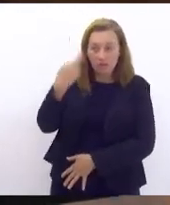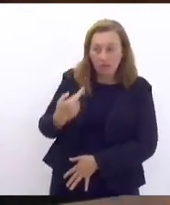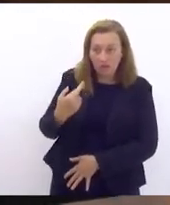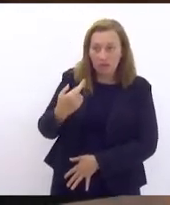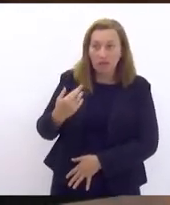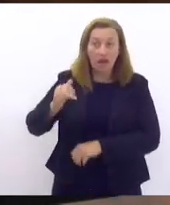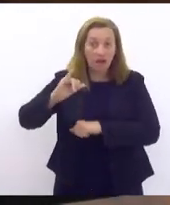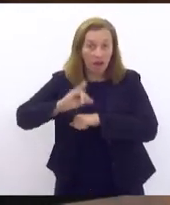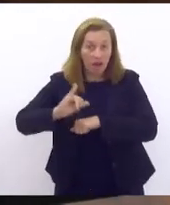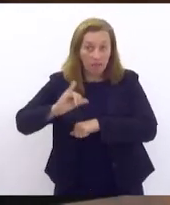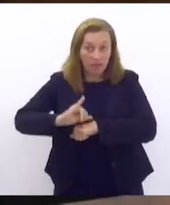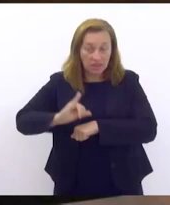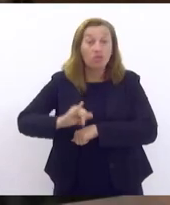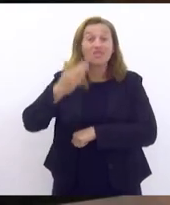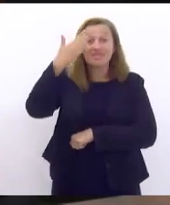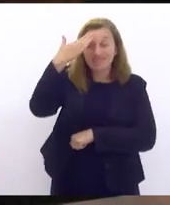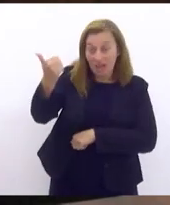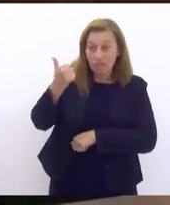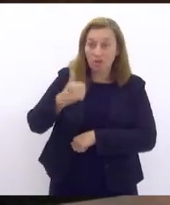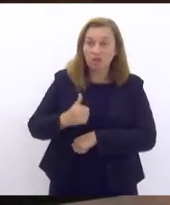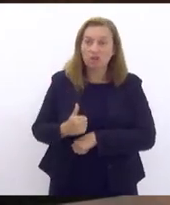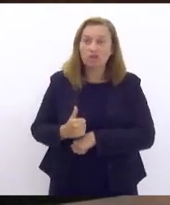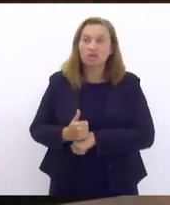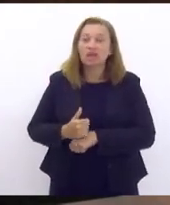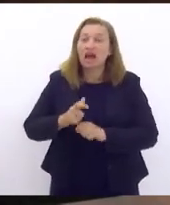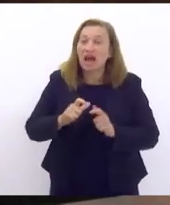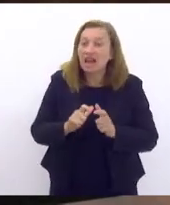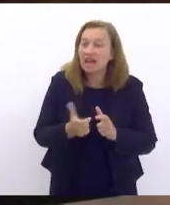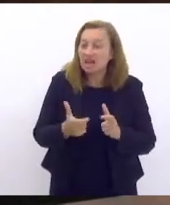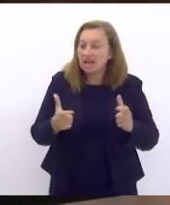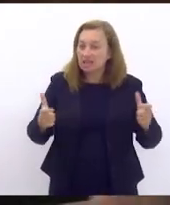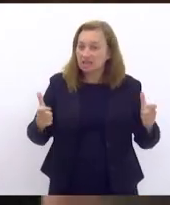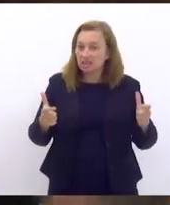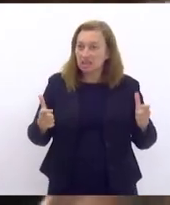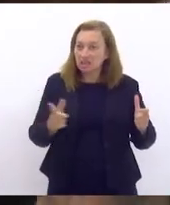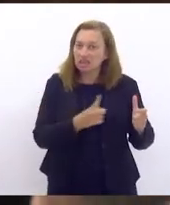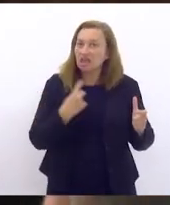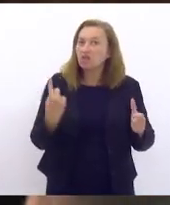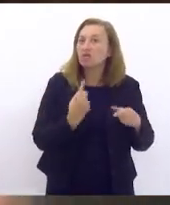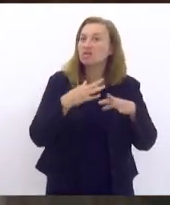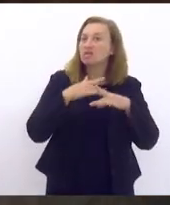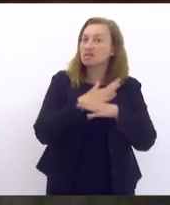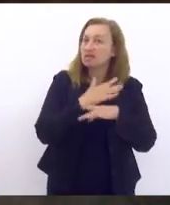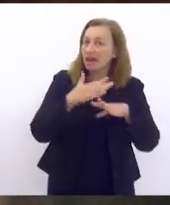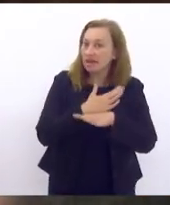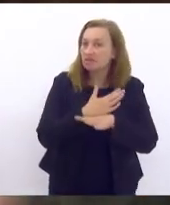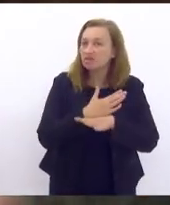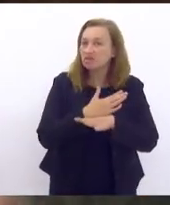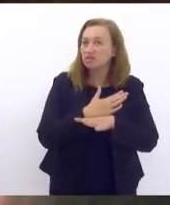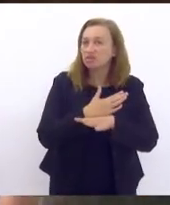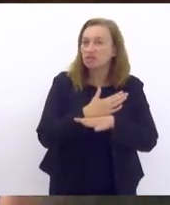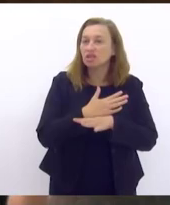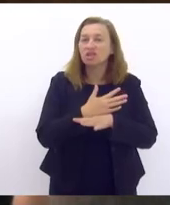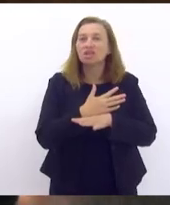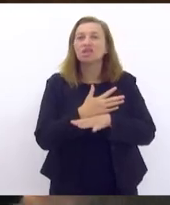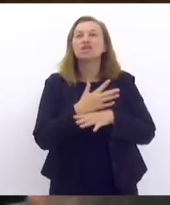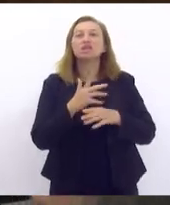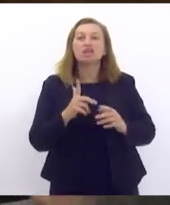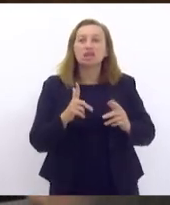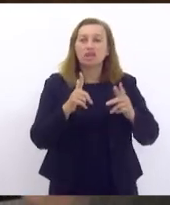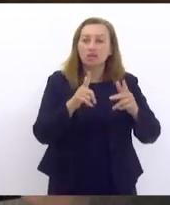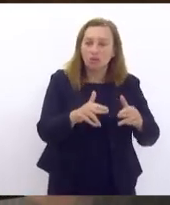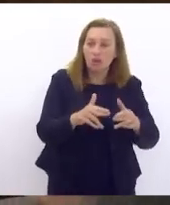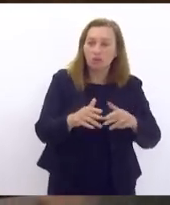capital, saibam que a grandeza da nossa cidade, da mesma maneira a grandeza